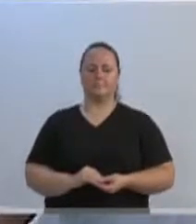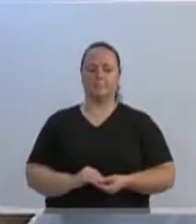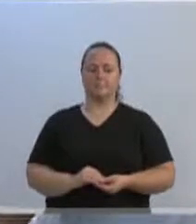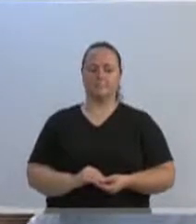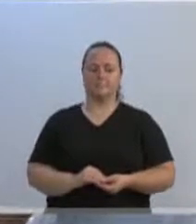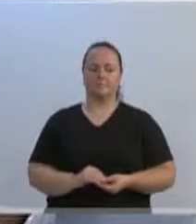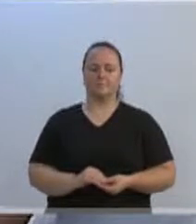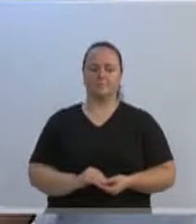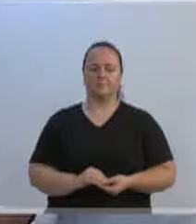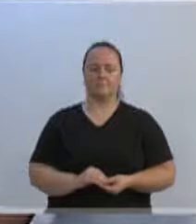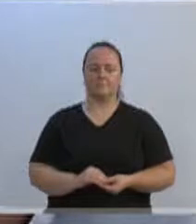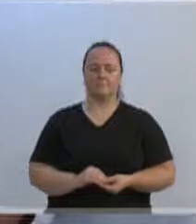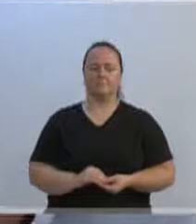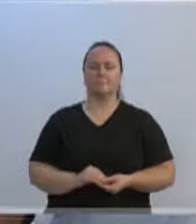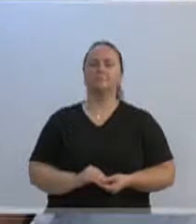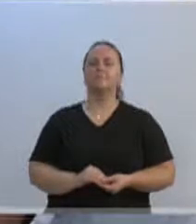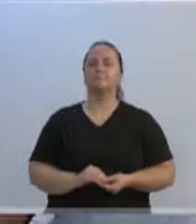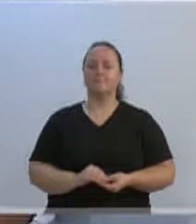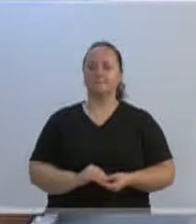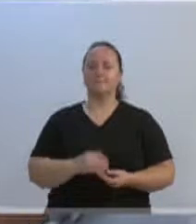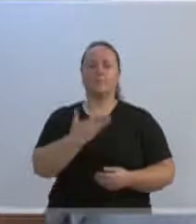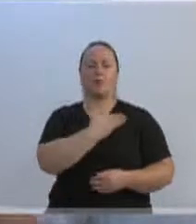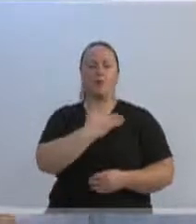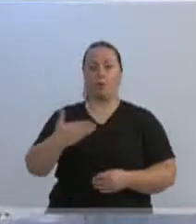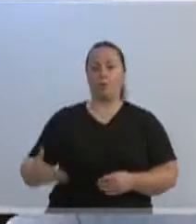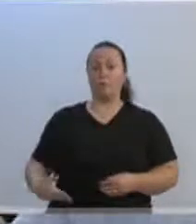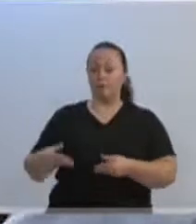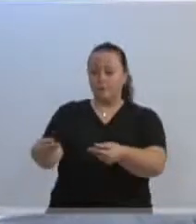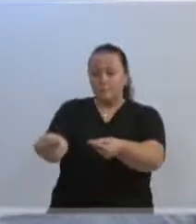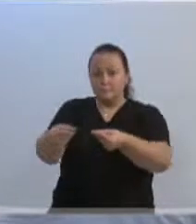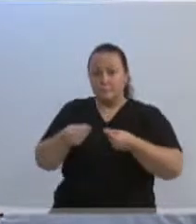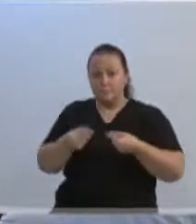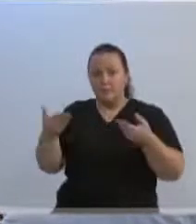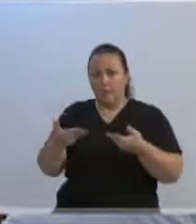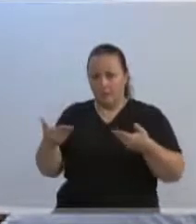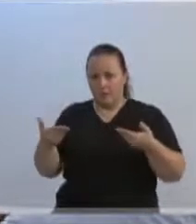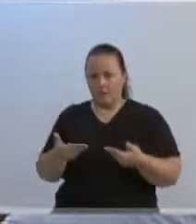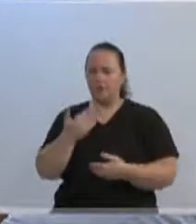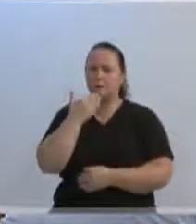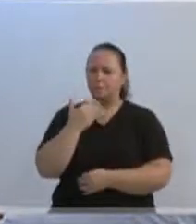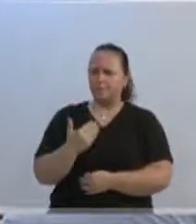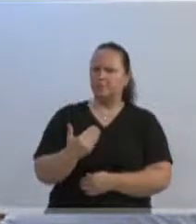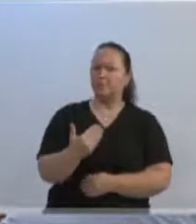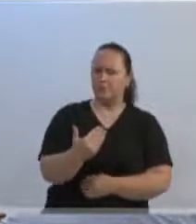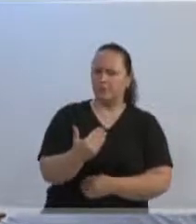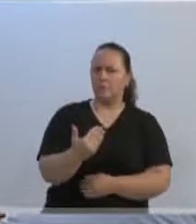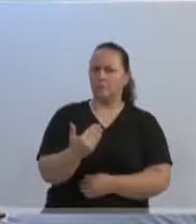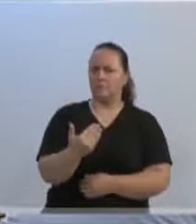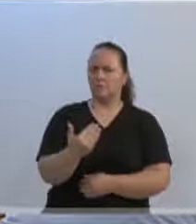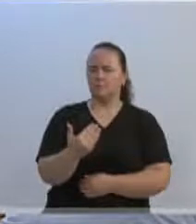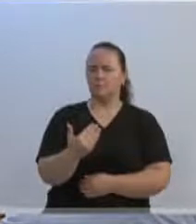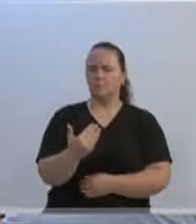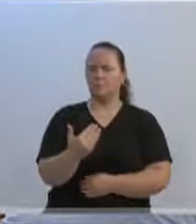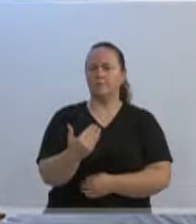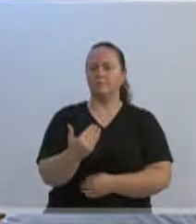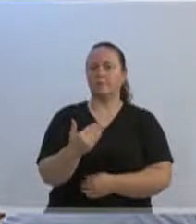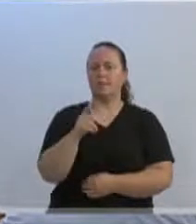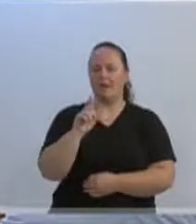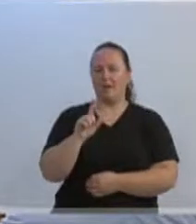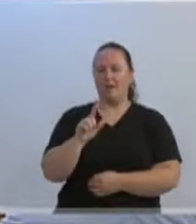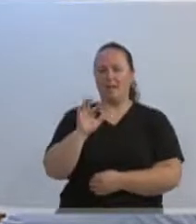profissional o governo está mandando para essa casa solicitação de fg